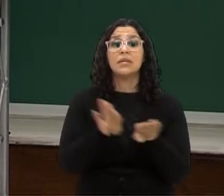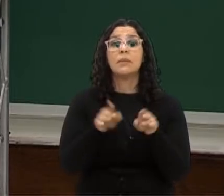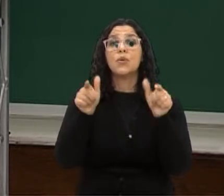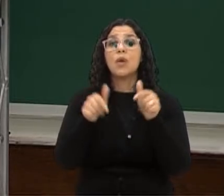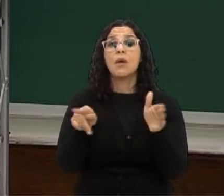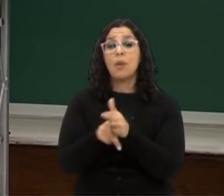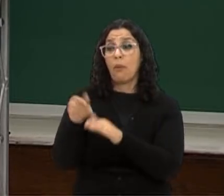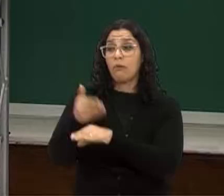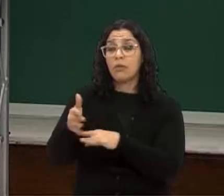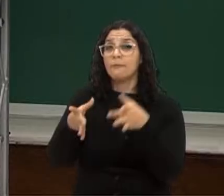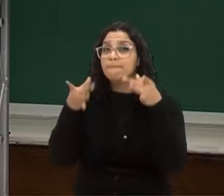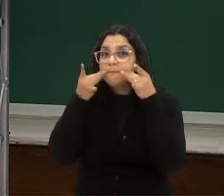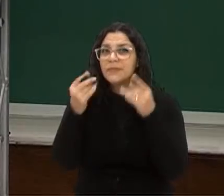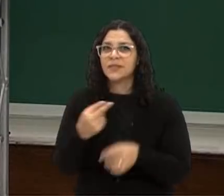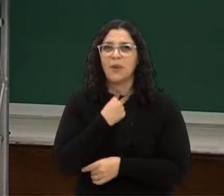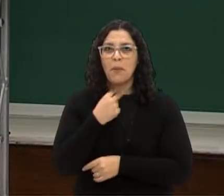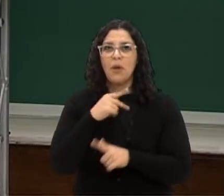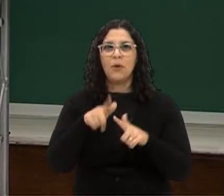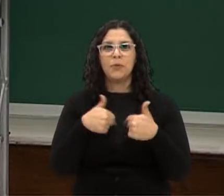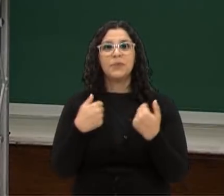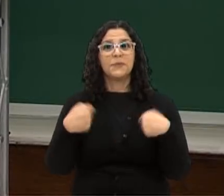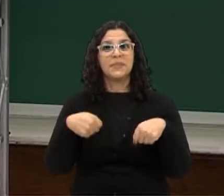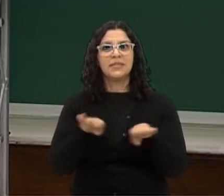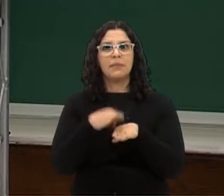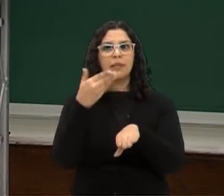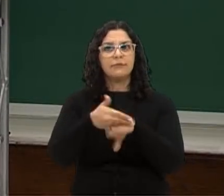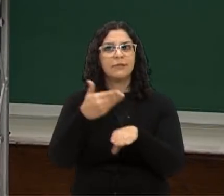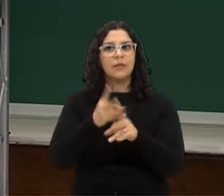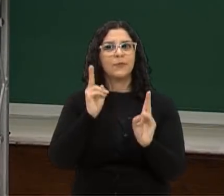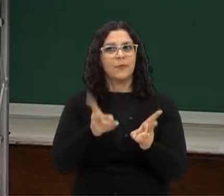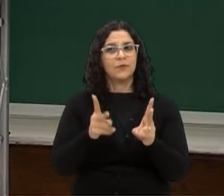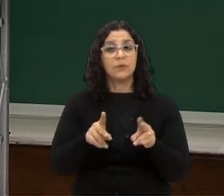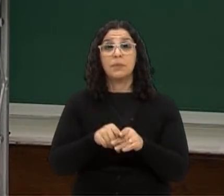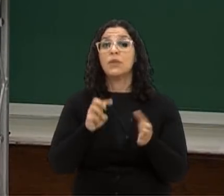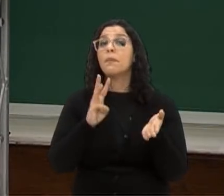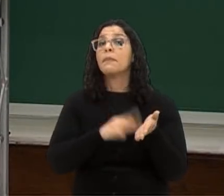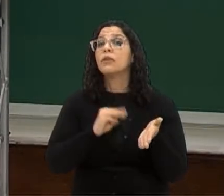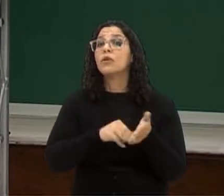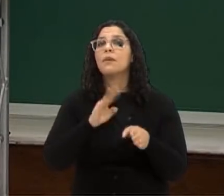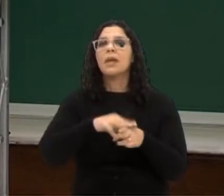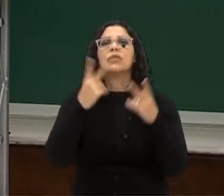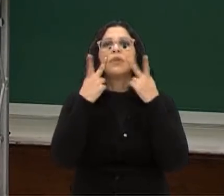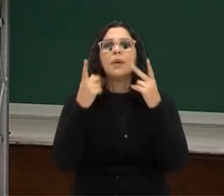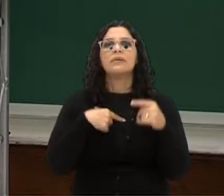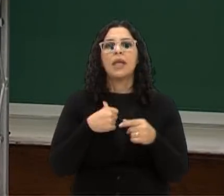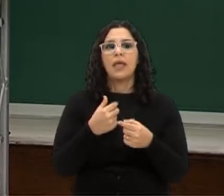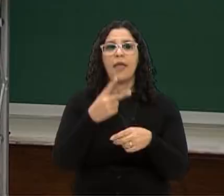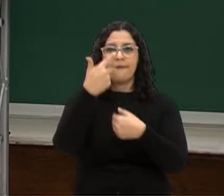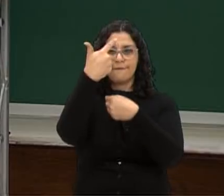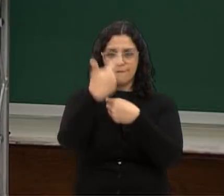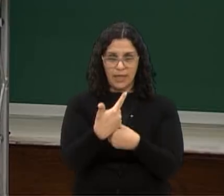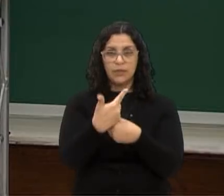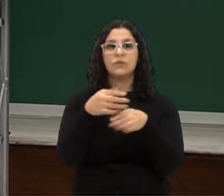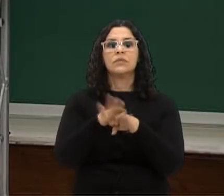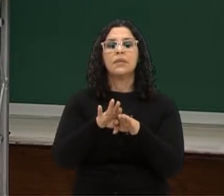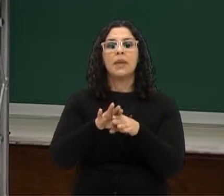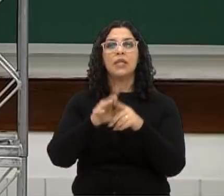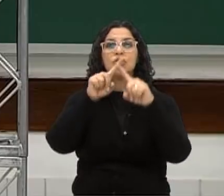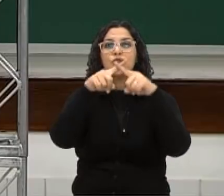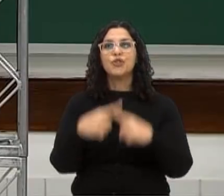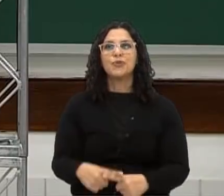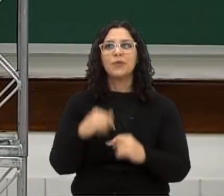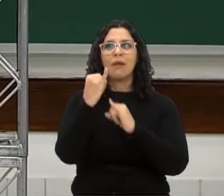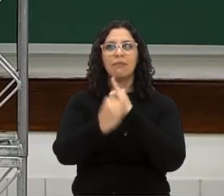local para treinar com aglomeração e eles precisam manter os treinos, né? O método mais comum são vídeos, plataformas e torneios